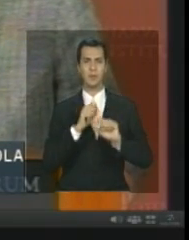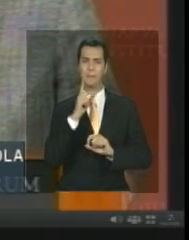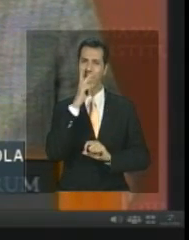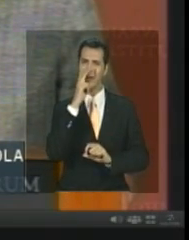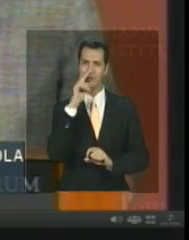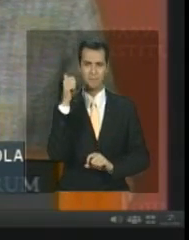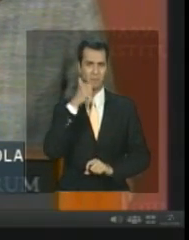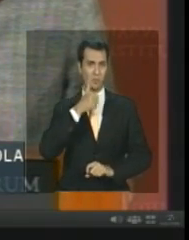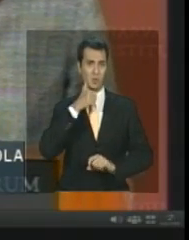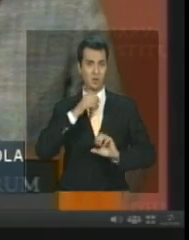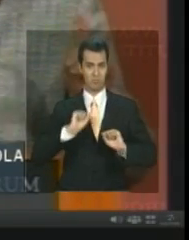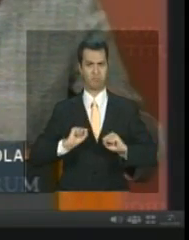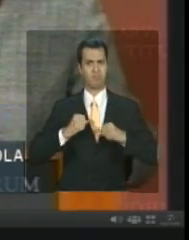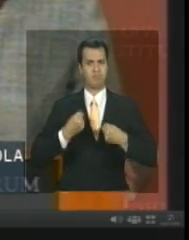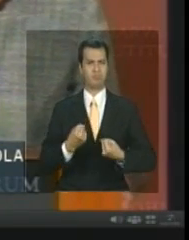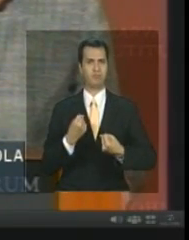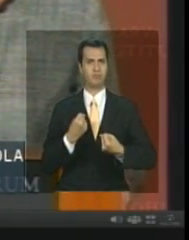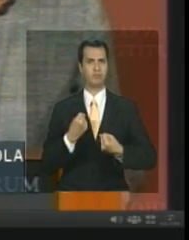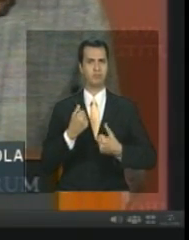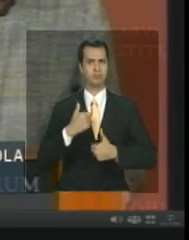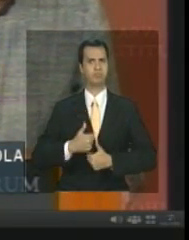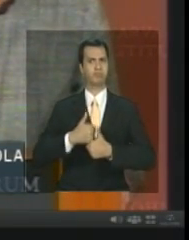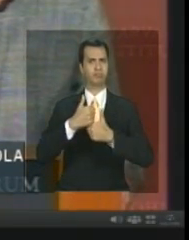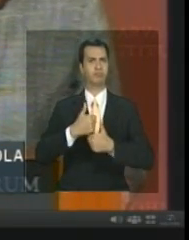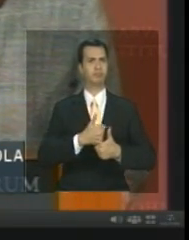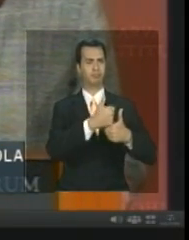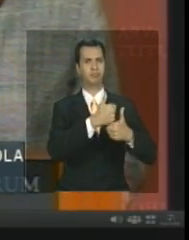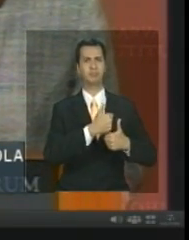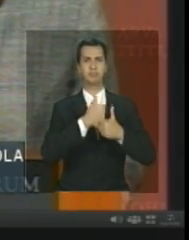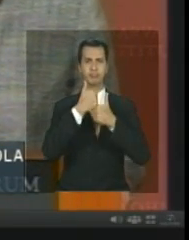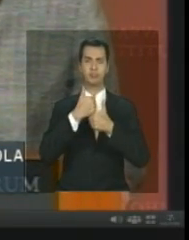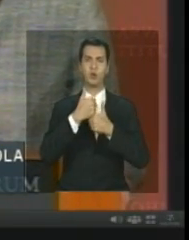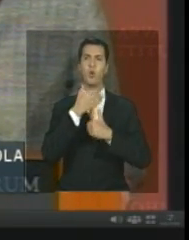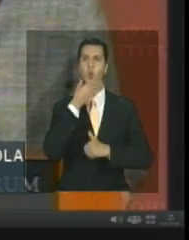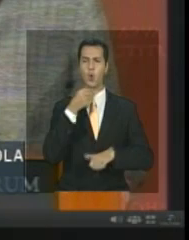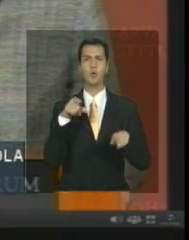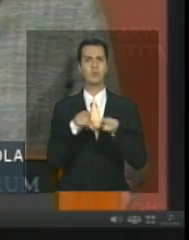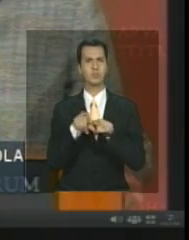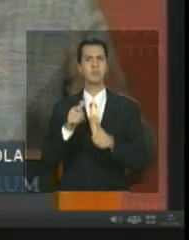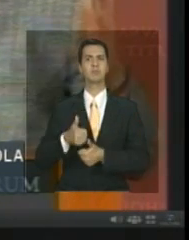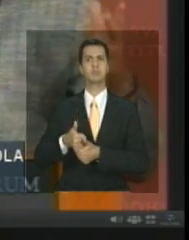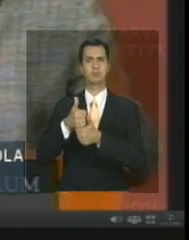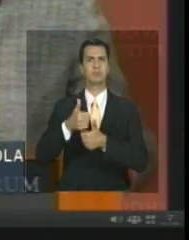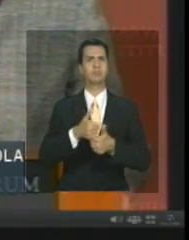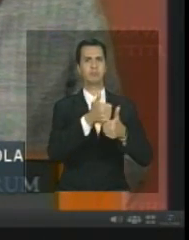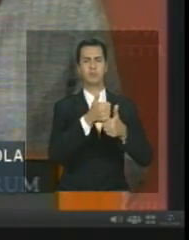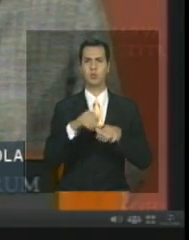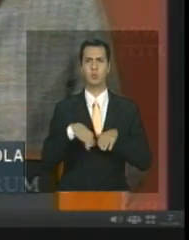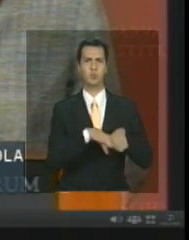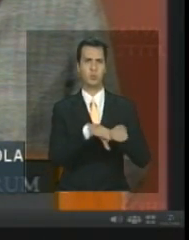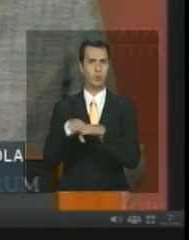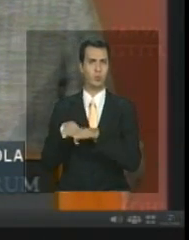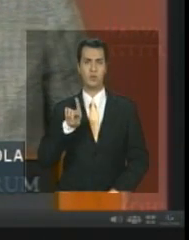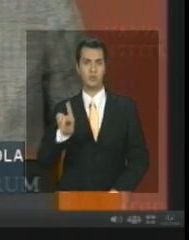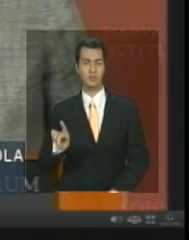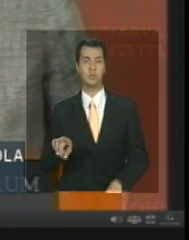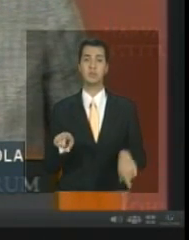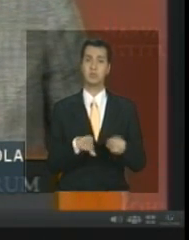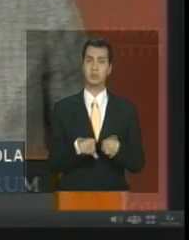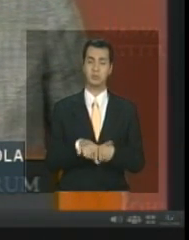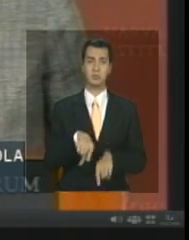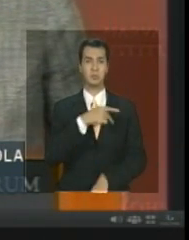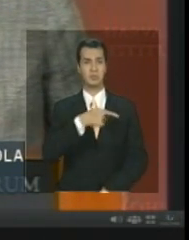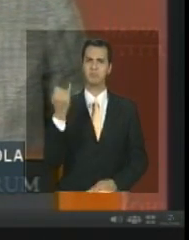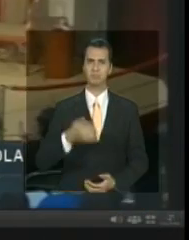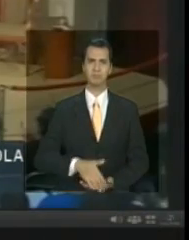civilização, termos homens e mulheres em condições de ser presidentes de Harvard e